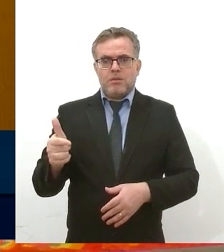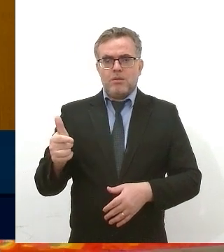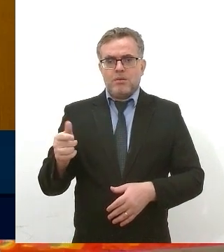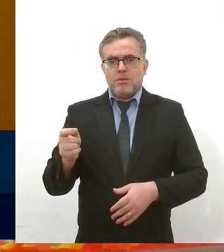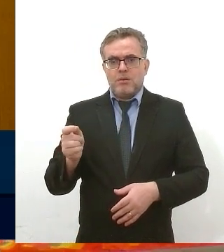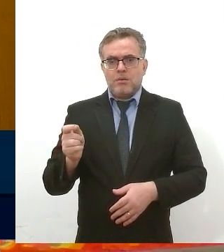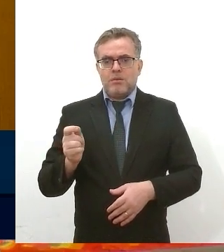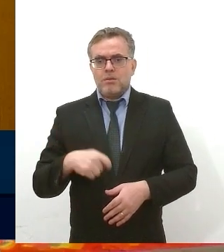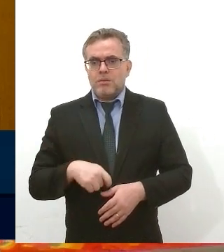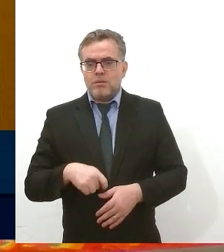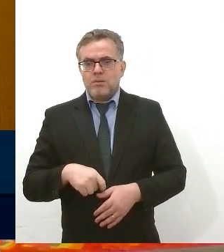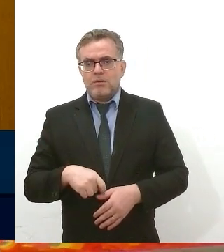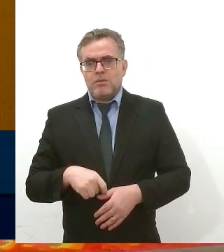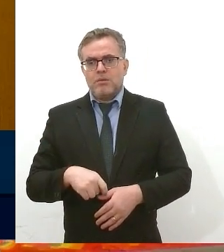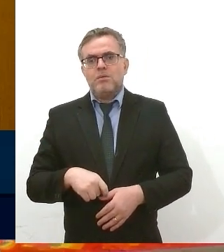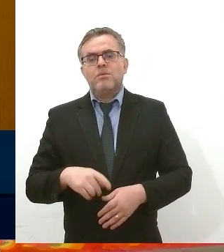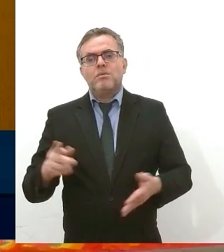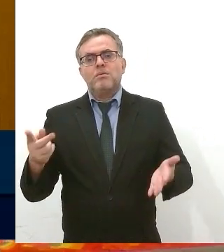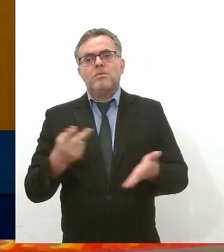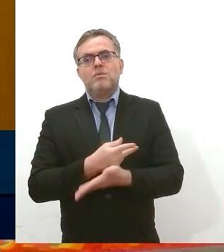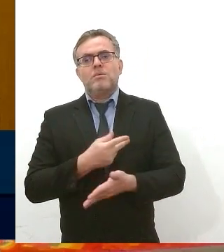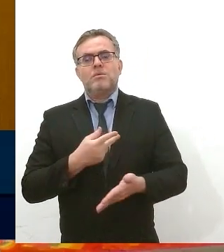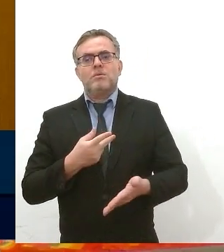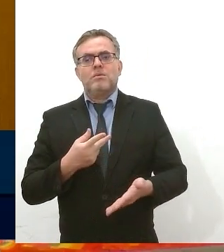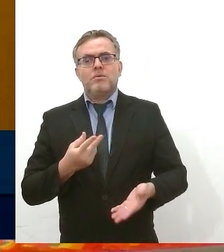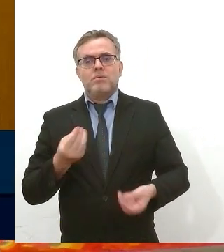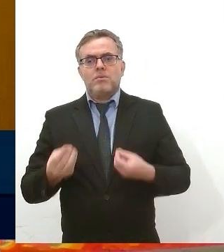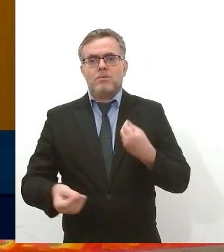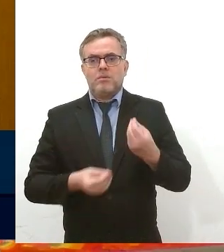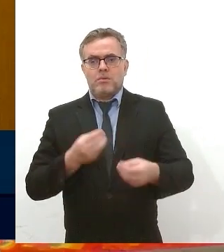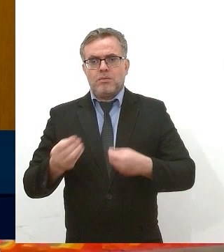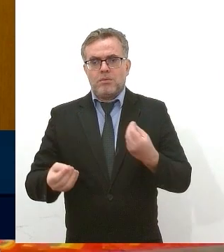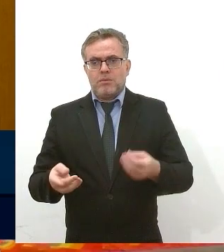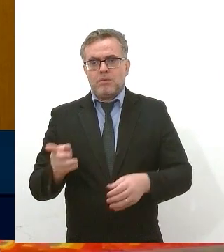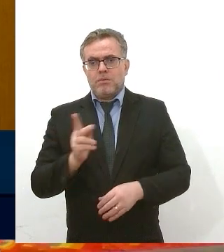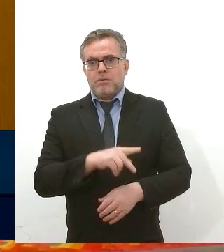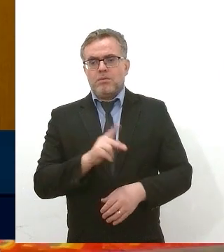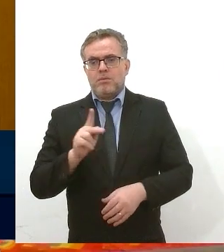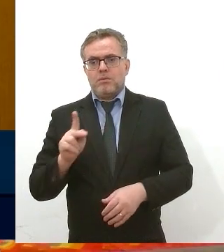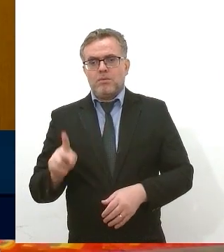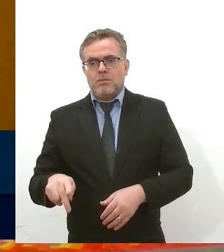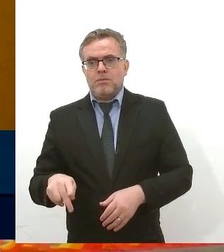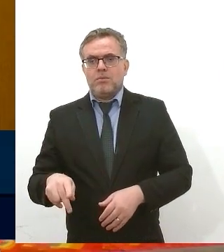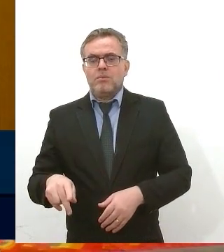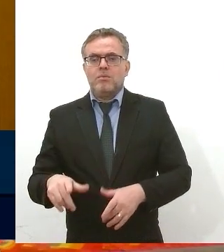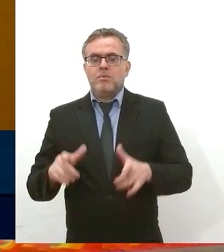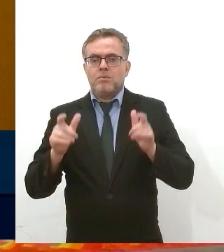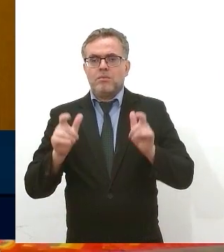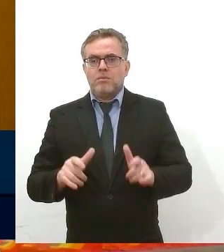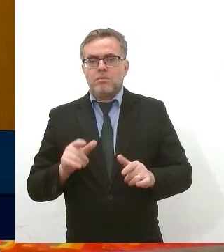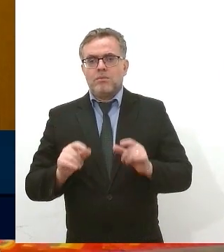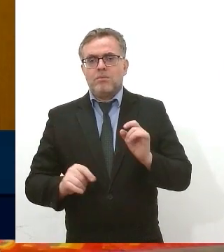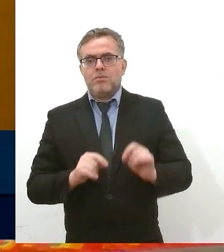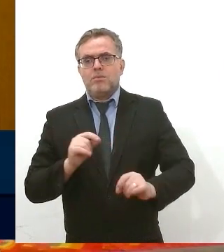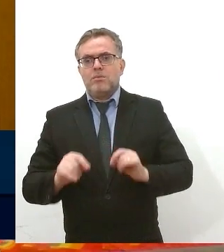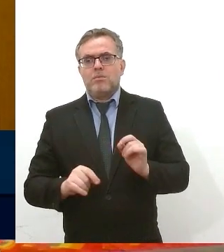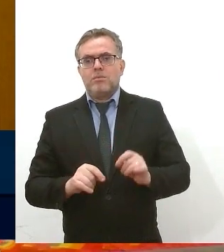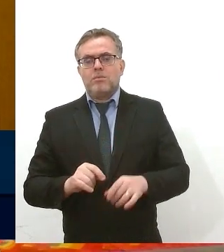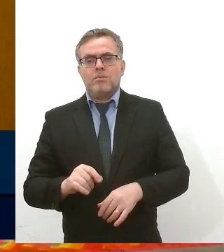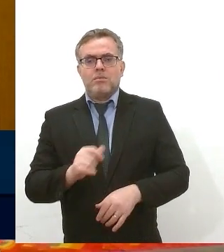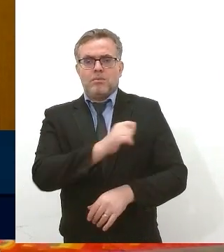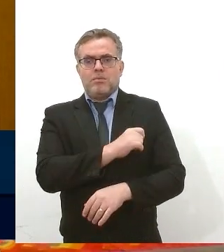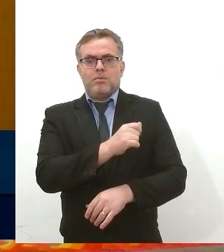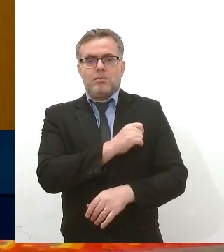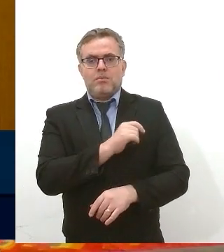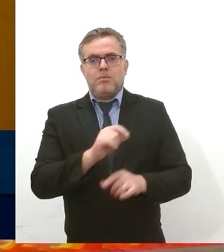vítimas do ataque contra professoras, professores, alunas e alunos na Escola